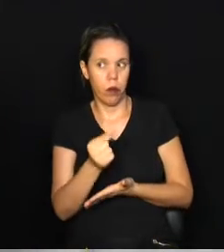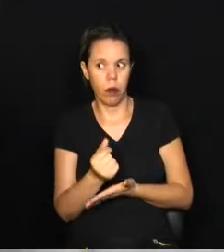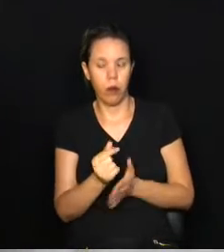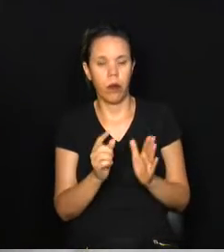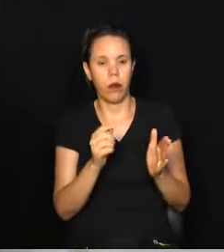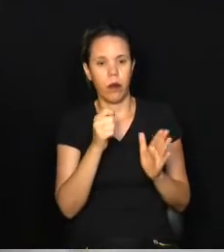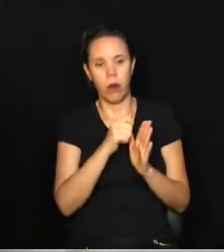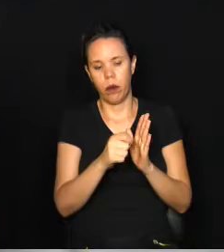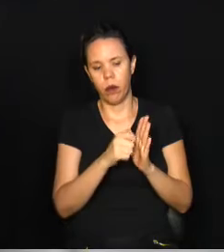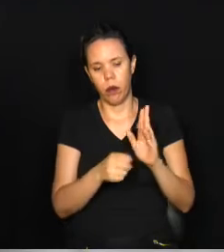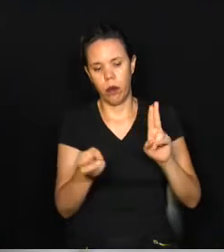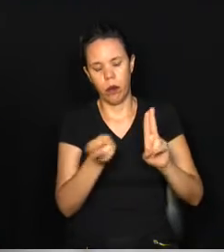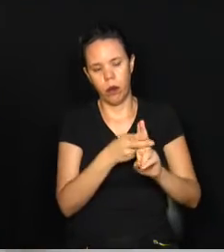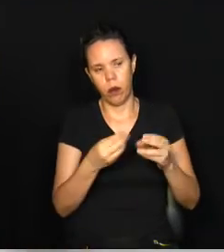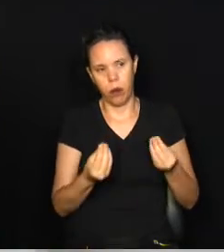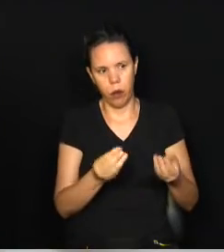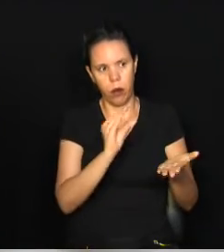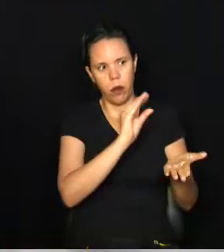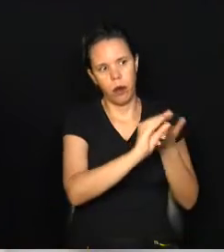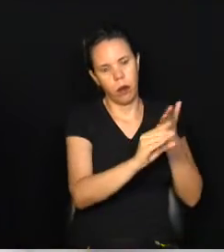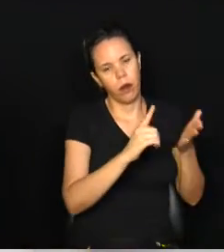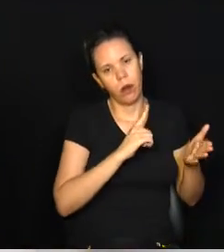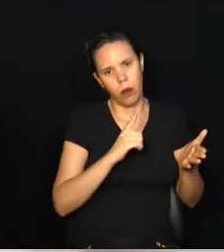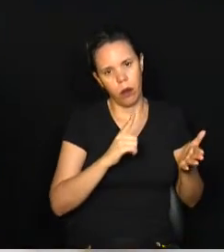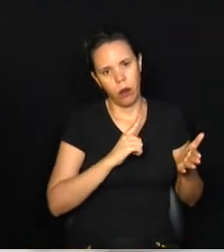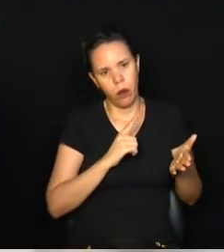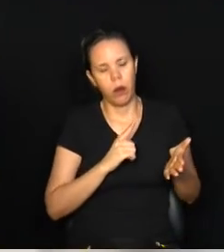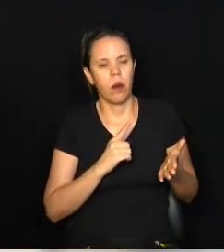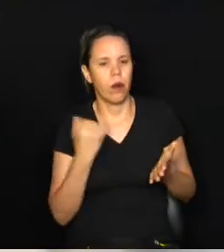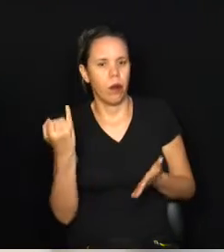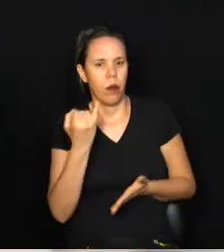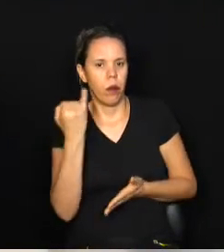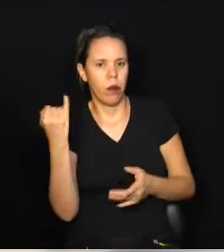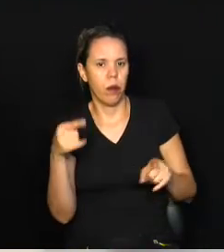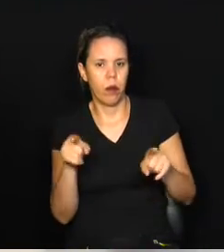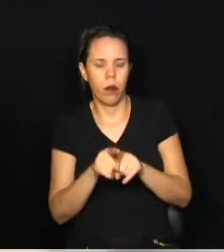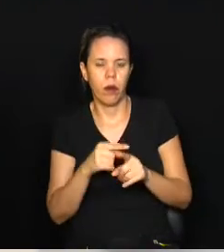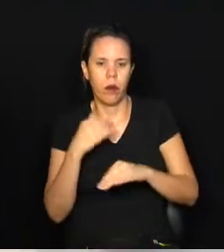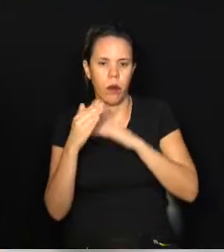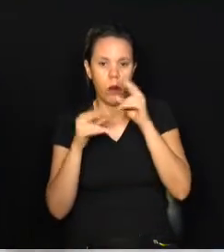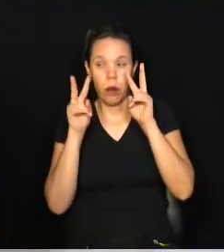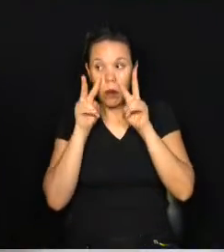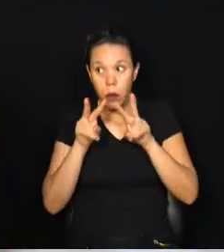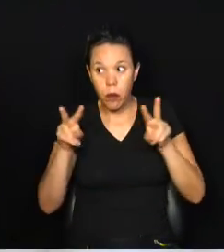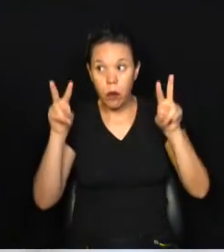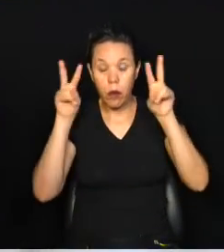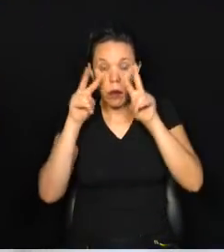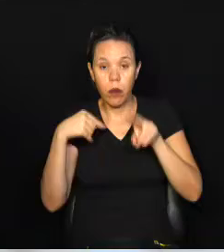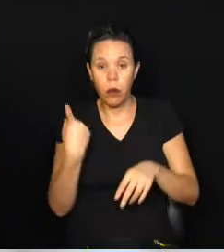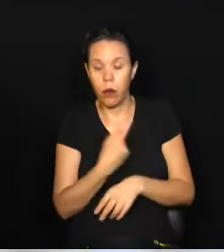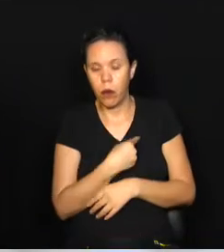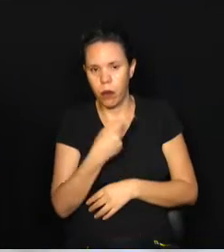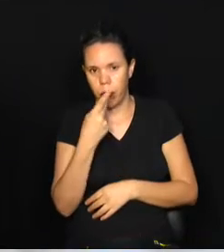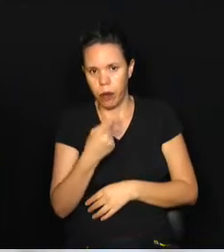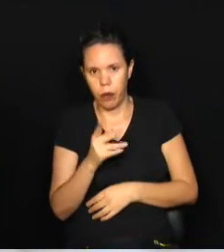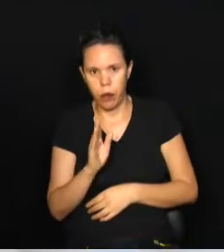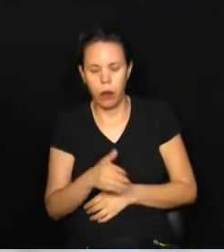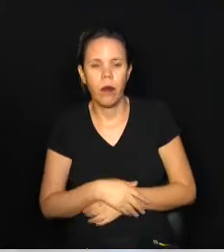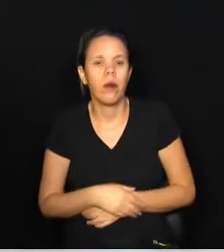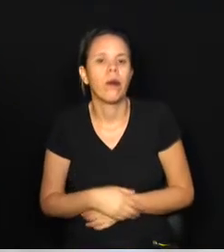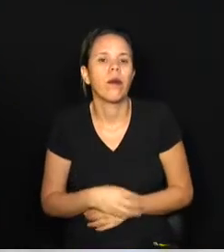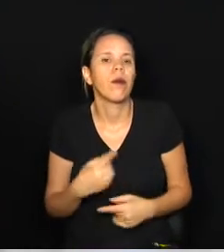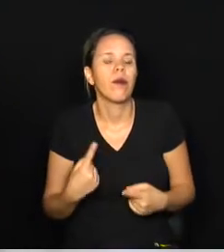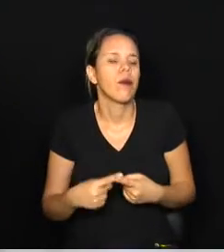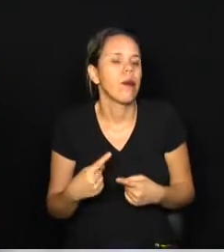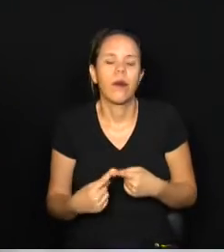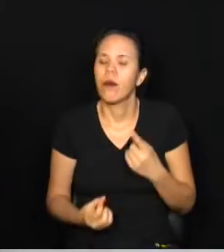descrita no SUS e ela tem um pedaço significativo para o desenvolvimento da visão, por tudo isso que nós já dissemos. Agora, por que isso